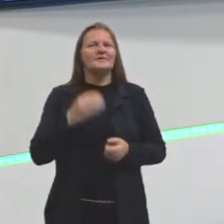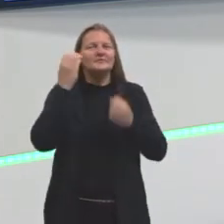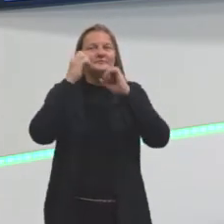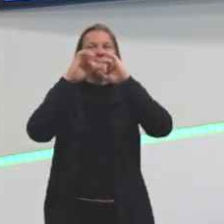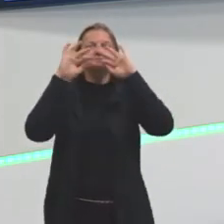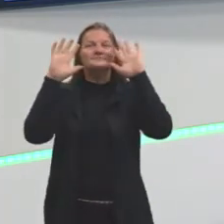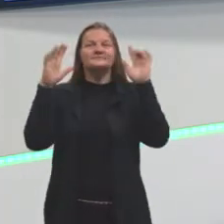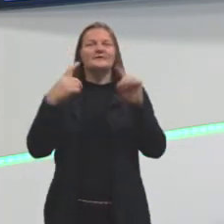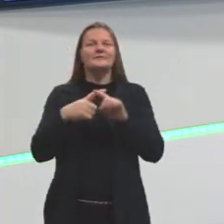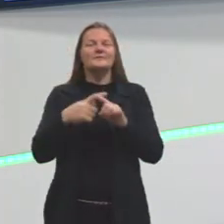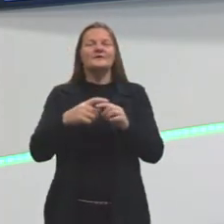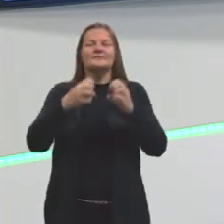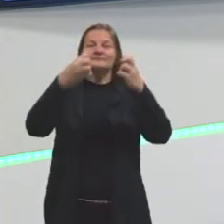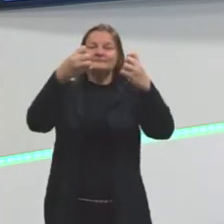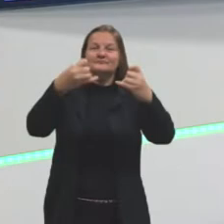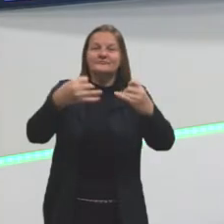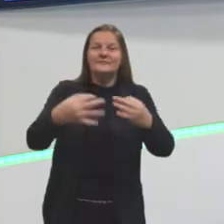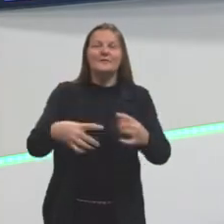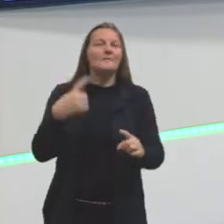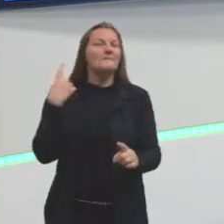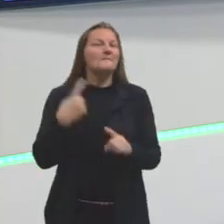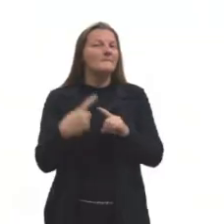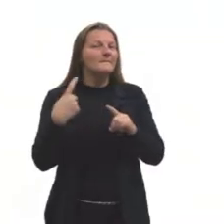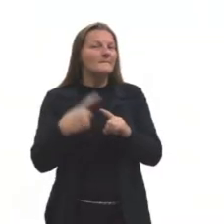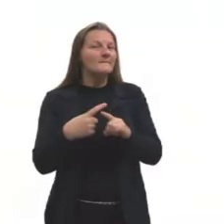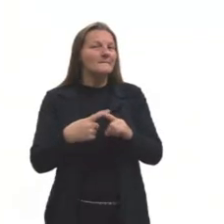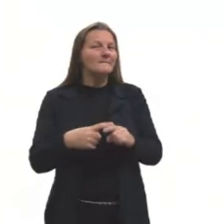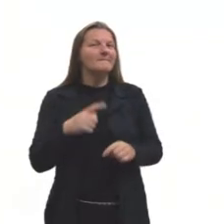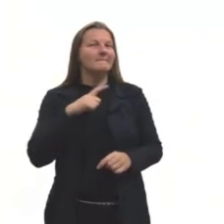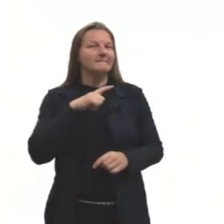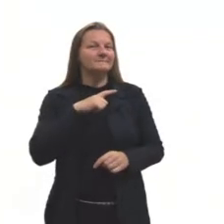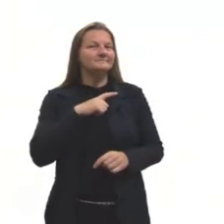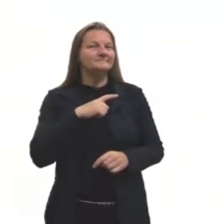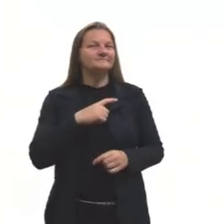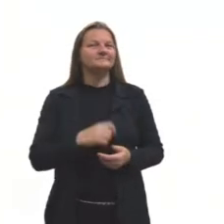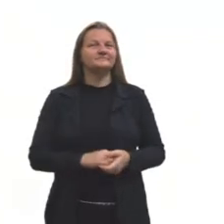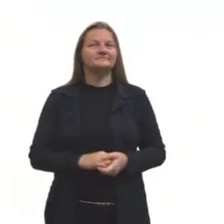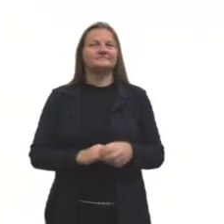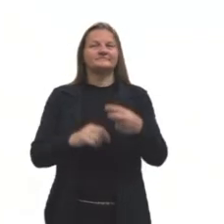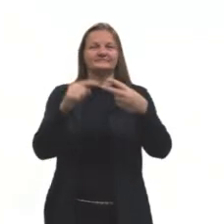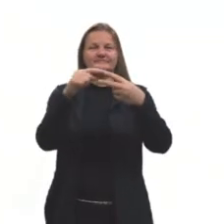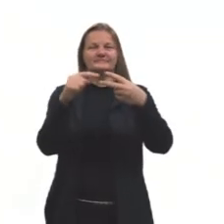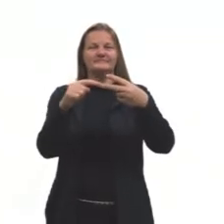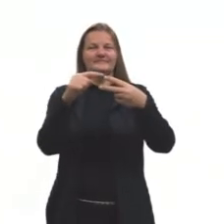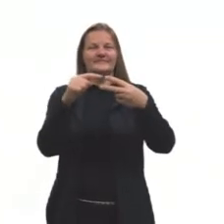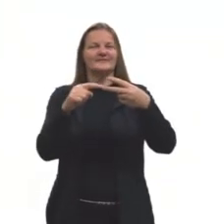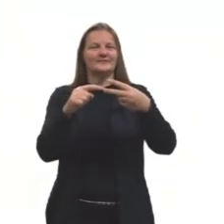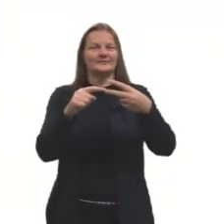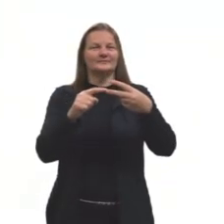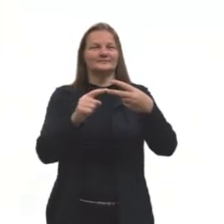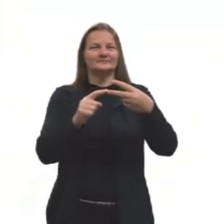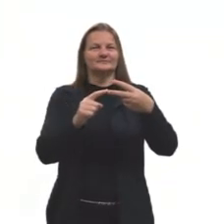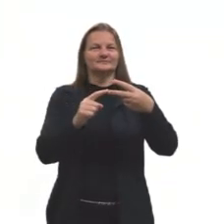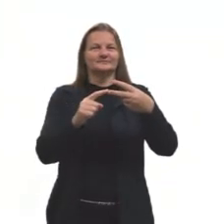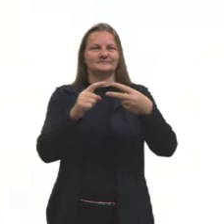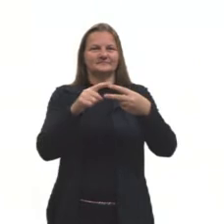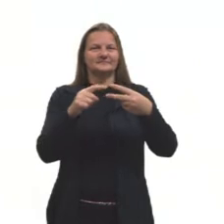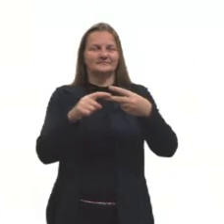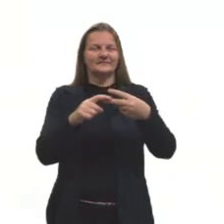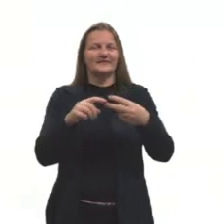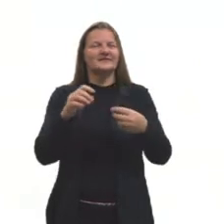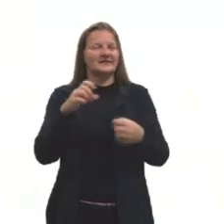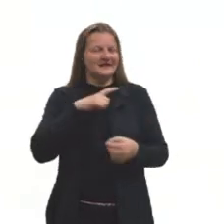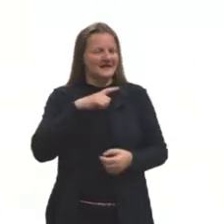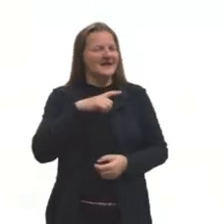então e a explicação para esses choques e inesperados e às vezes que a gente imagina que são sem explicação